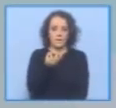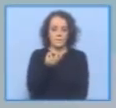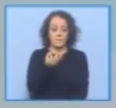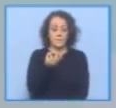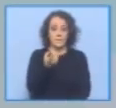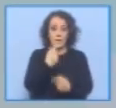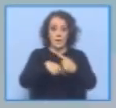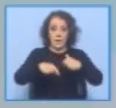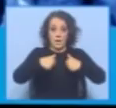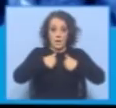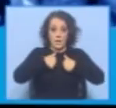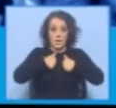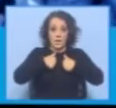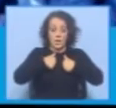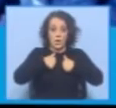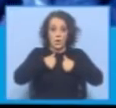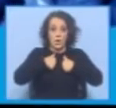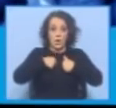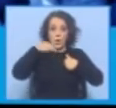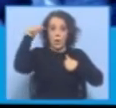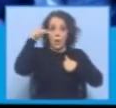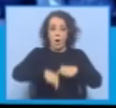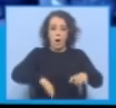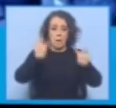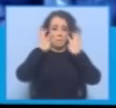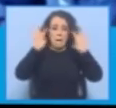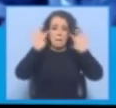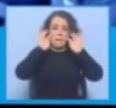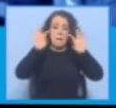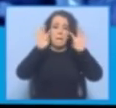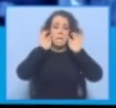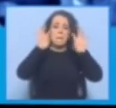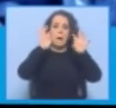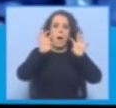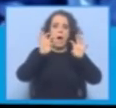Eu desatei num pranto mesmo, mas o pranto era de